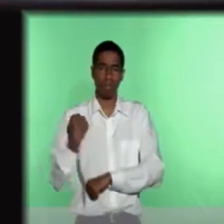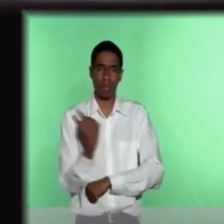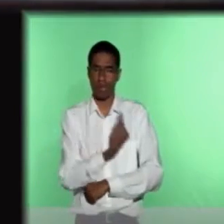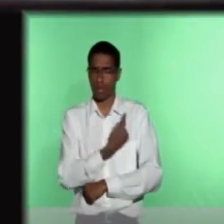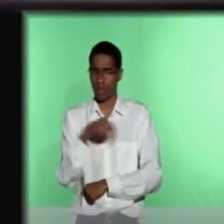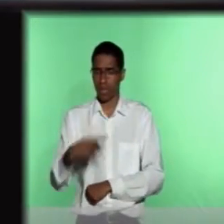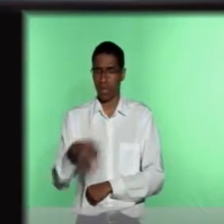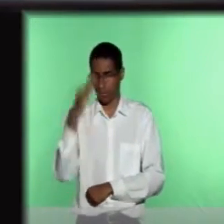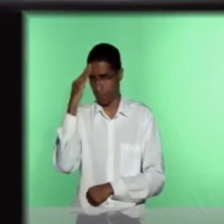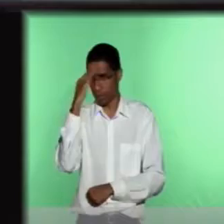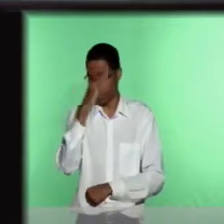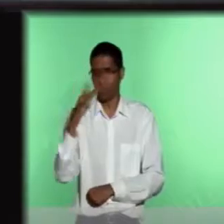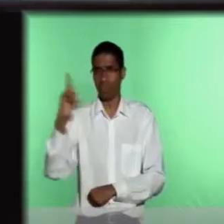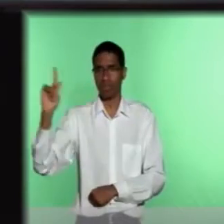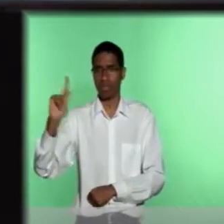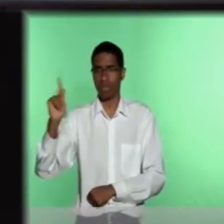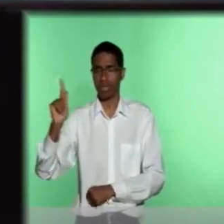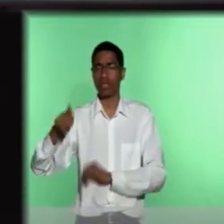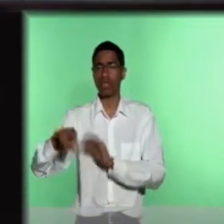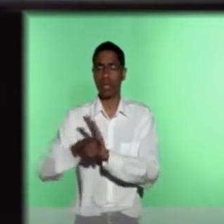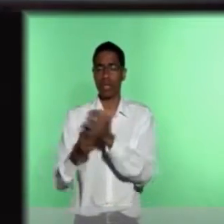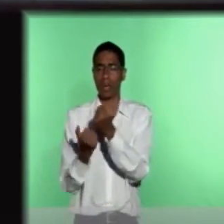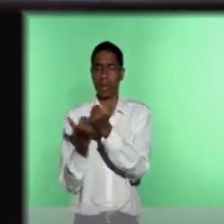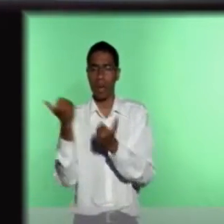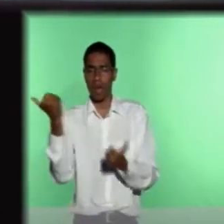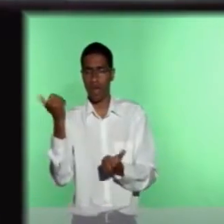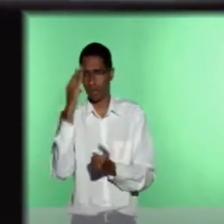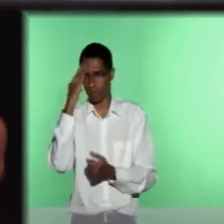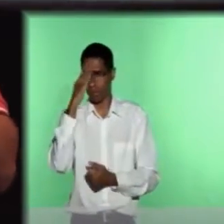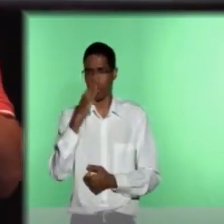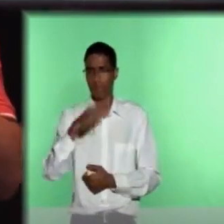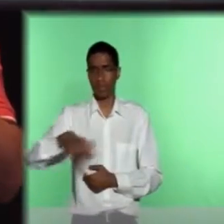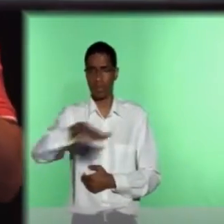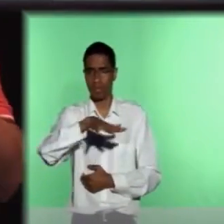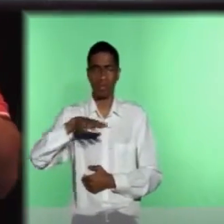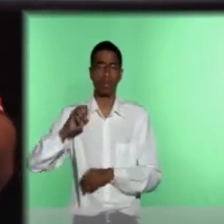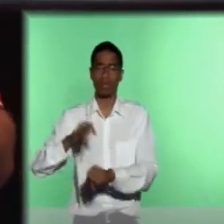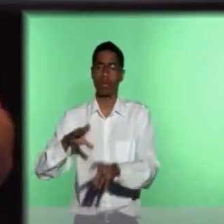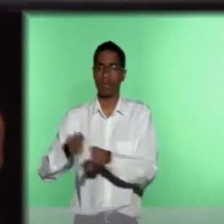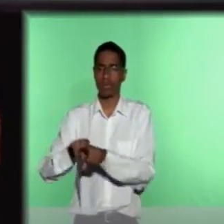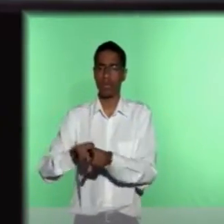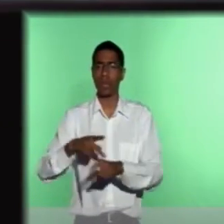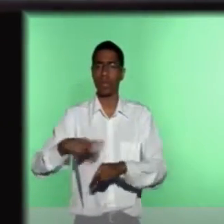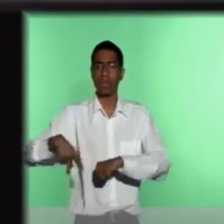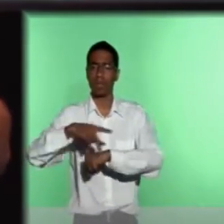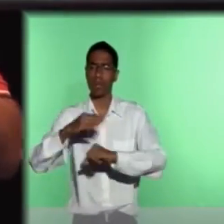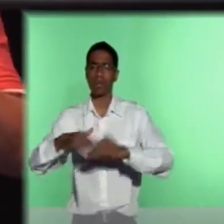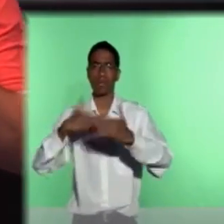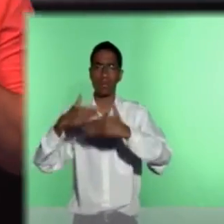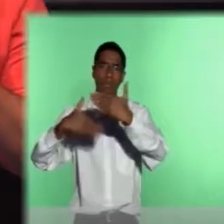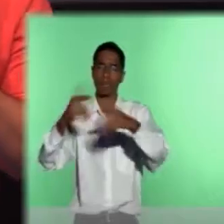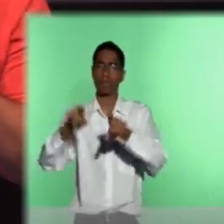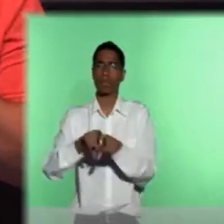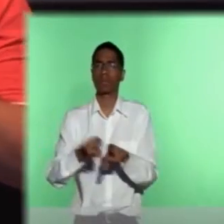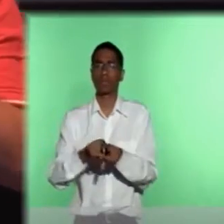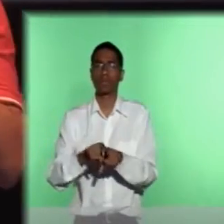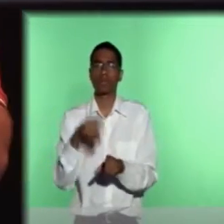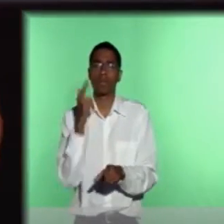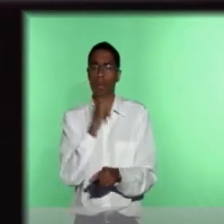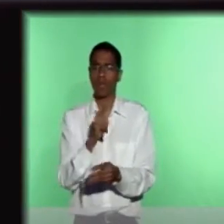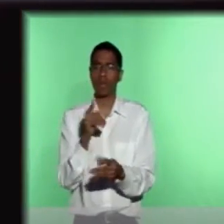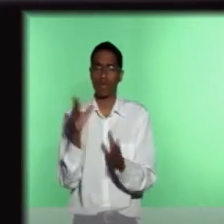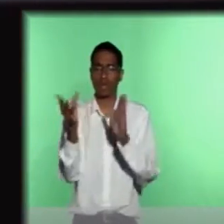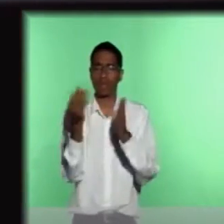municipais de educação. É um forte processo de bolsas de estudo de países em desenvolvimento para se inscrever